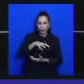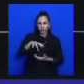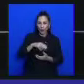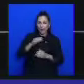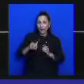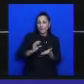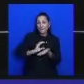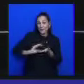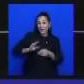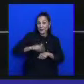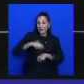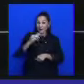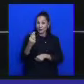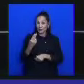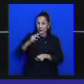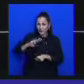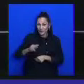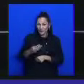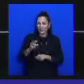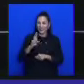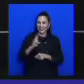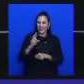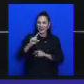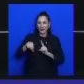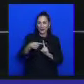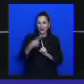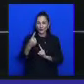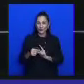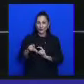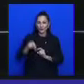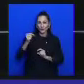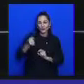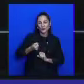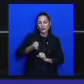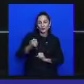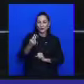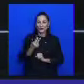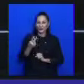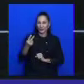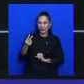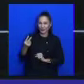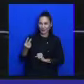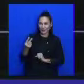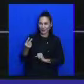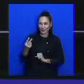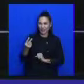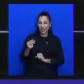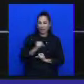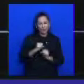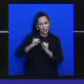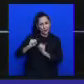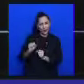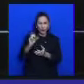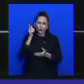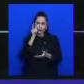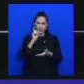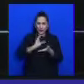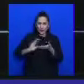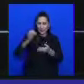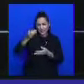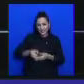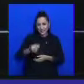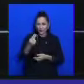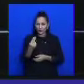prêmio de mais de R$ 2 milhões. Vem chegando mais um número, 22, bola 22. Você pode levar prêmios